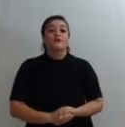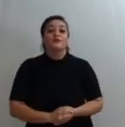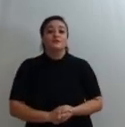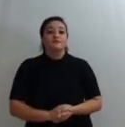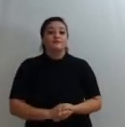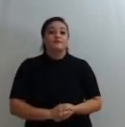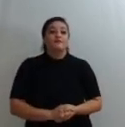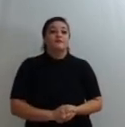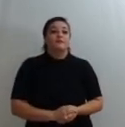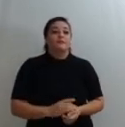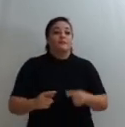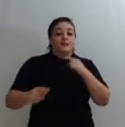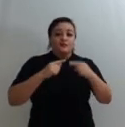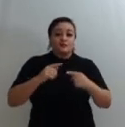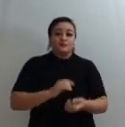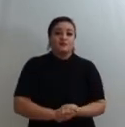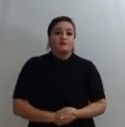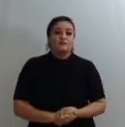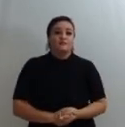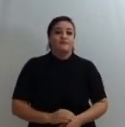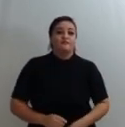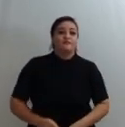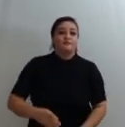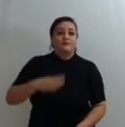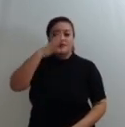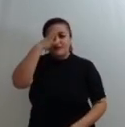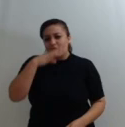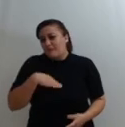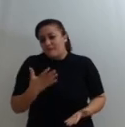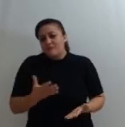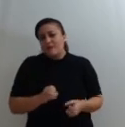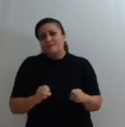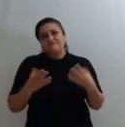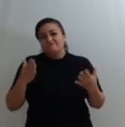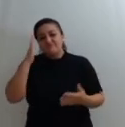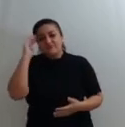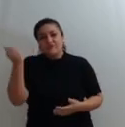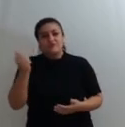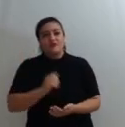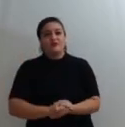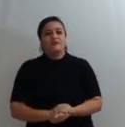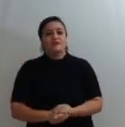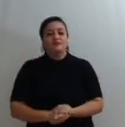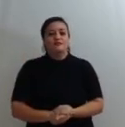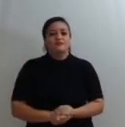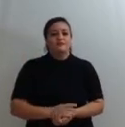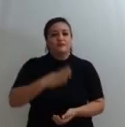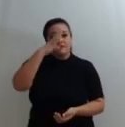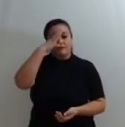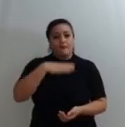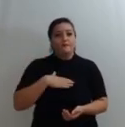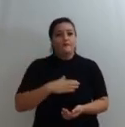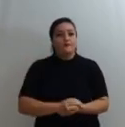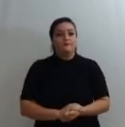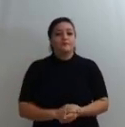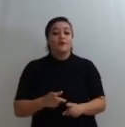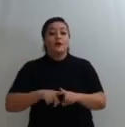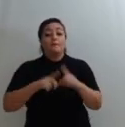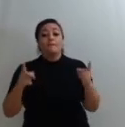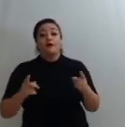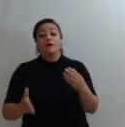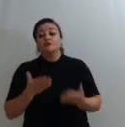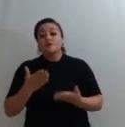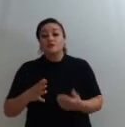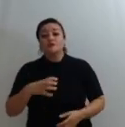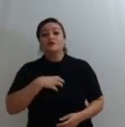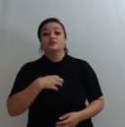da instrução e não naquele, eu acho que é uma prova quase, eu não sei, às vezes eu pensando se não seria uma prova impossível. Mas, de qualquer forma, eu vou aderir